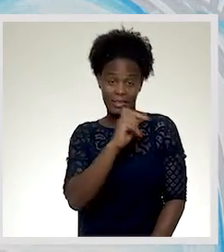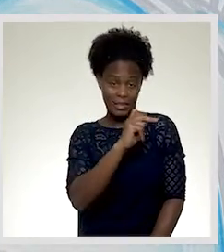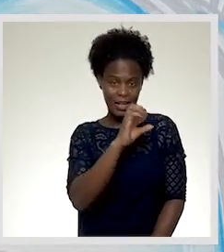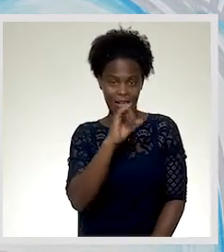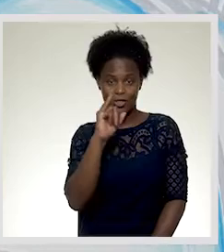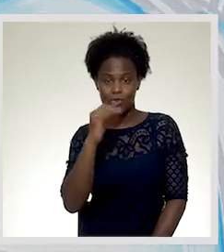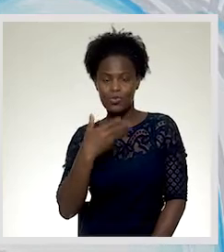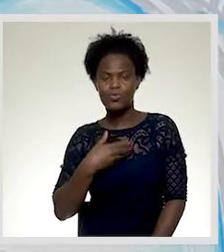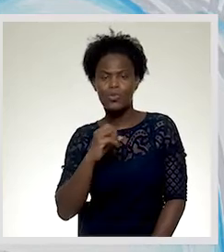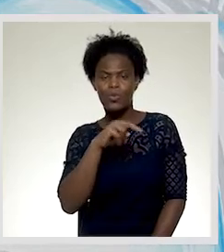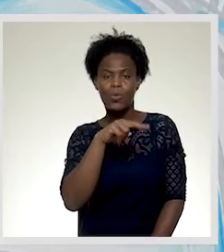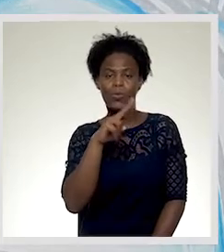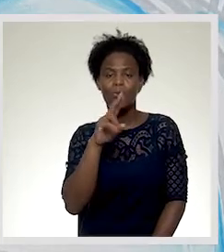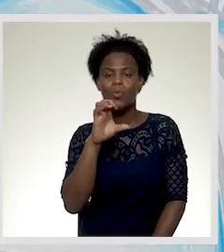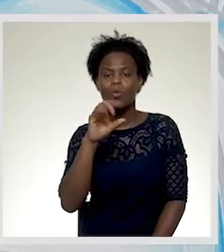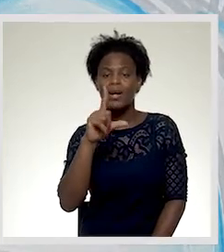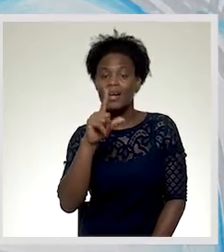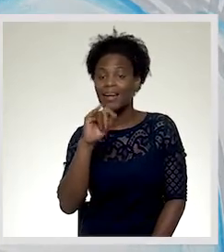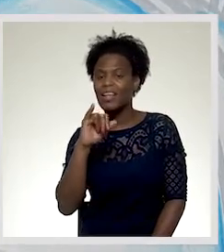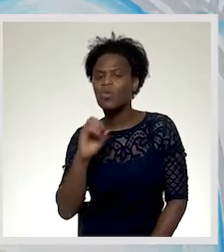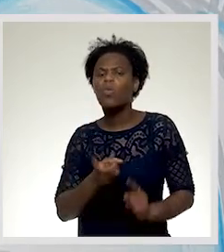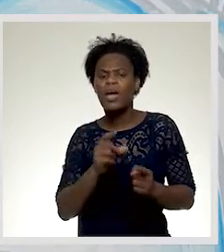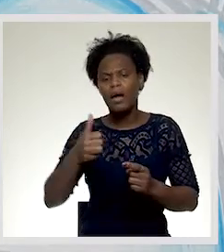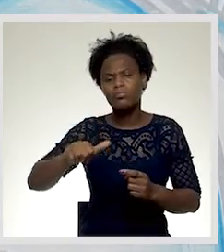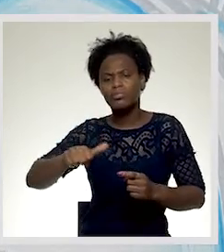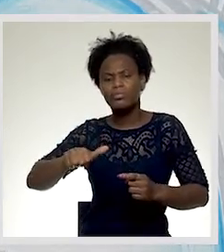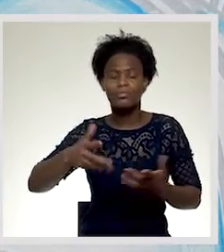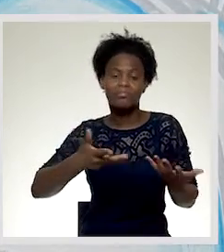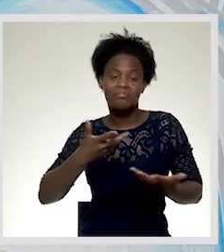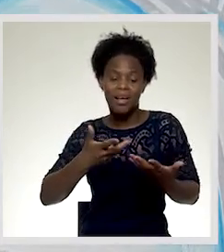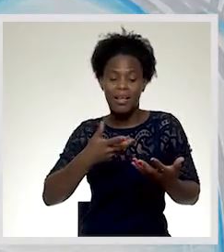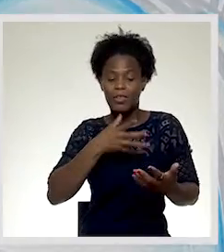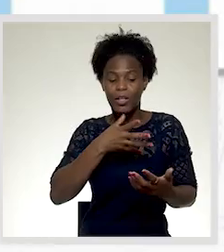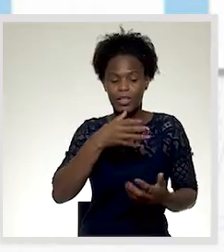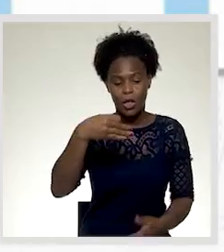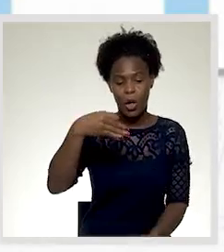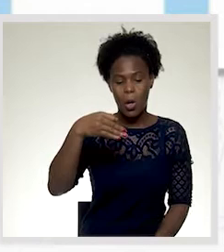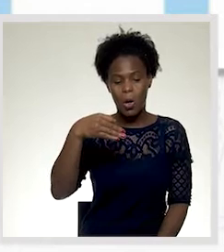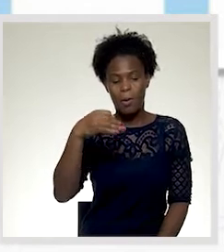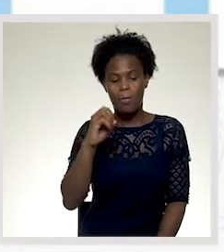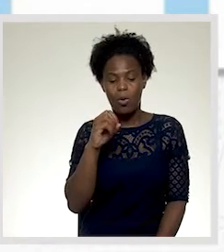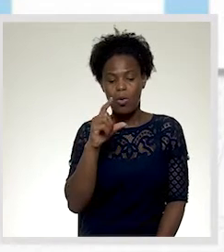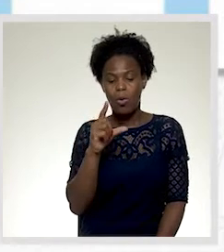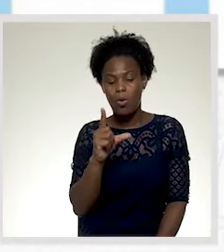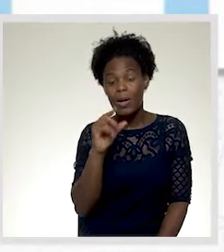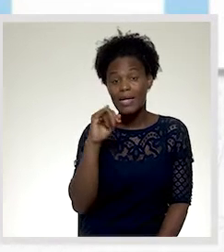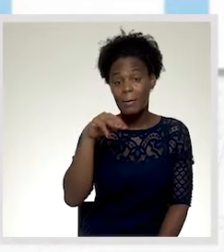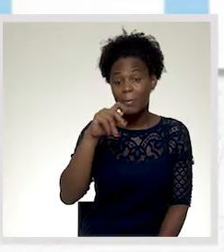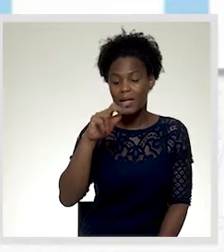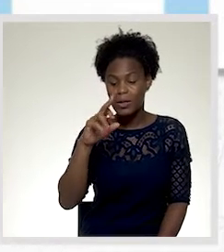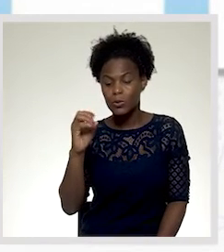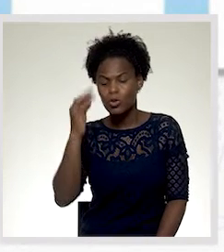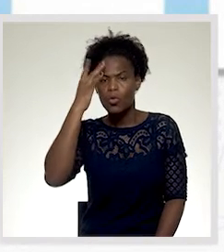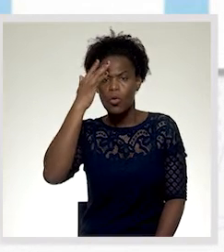Os ácidos nucleicos são o quê? Estão a perceber em casa? Então, esses ácidos que nós chamamos de ácidos nucleicos são polímeros formados por um